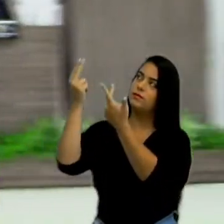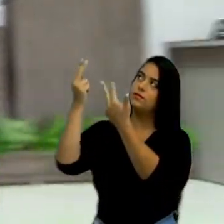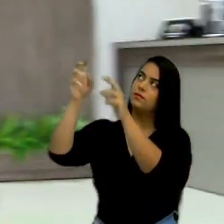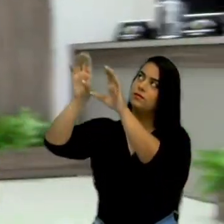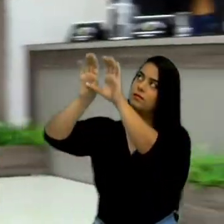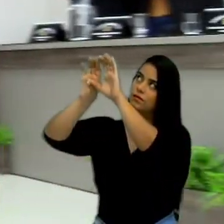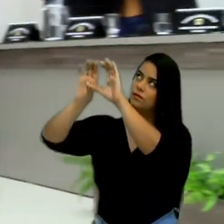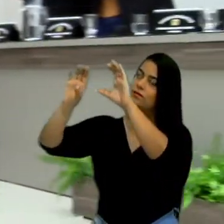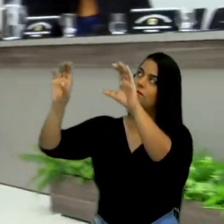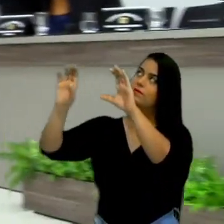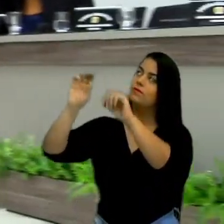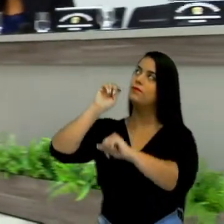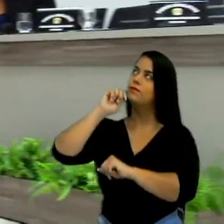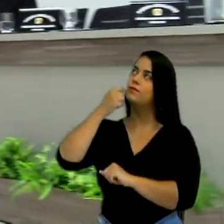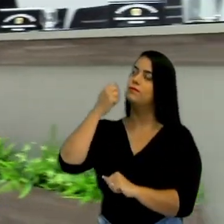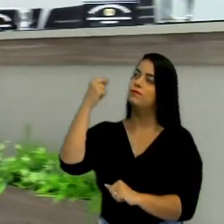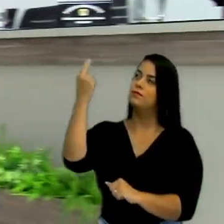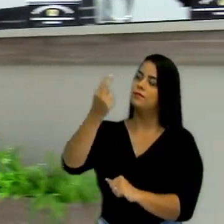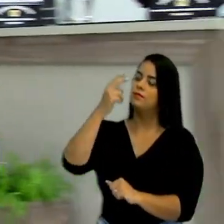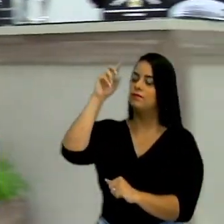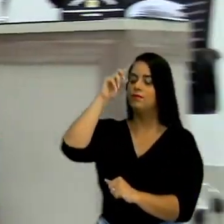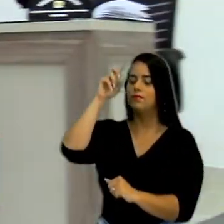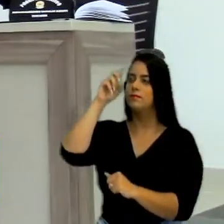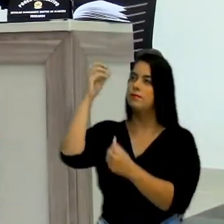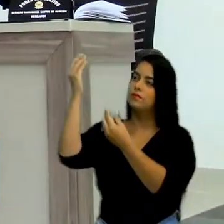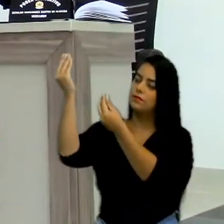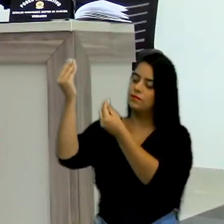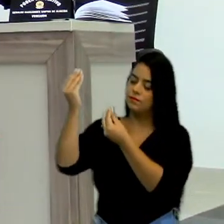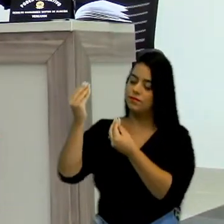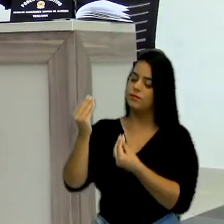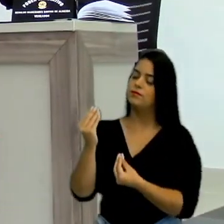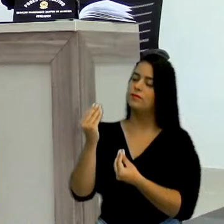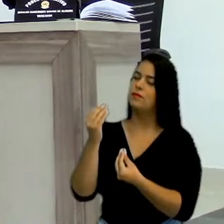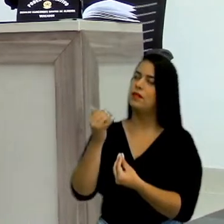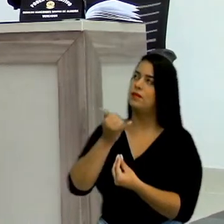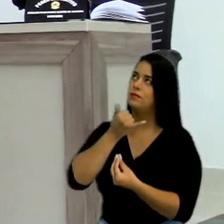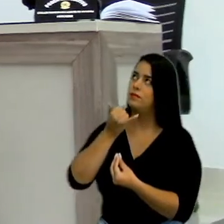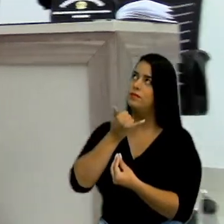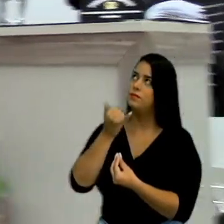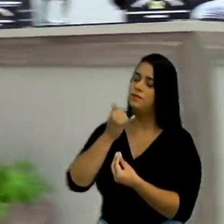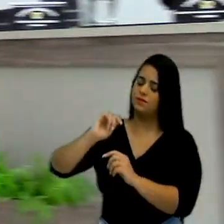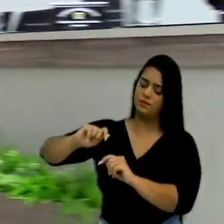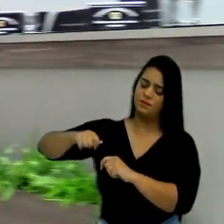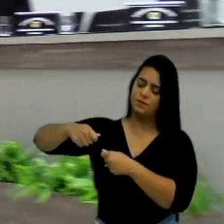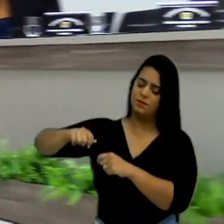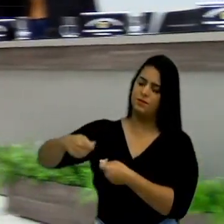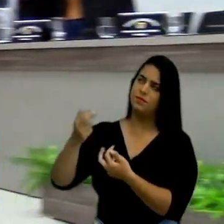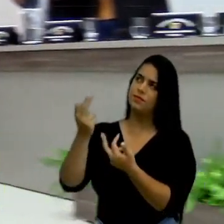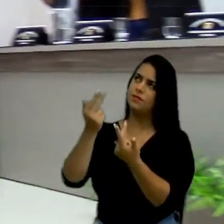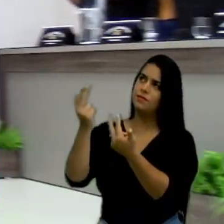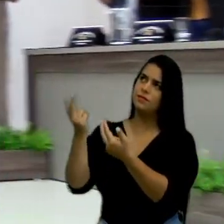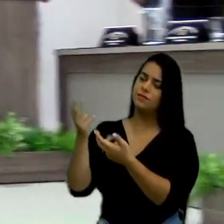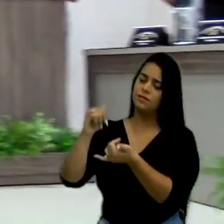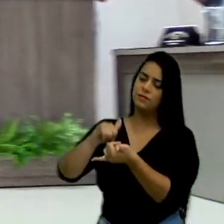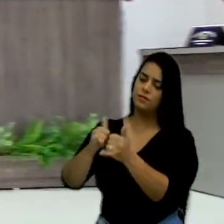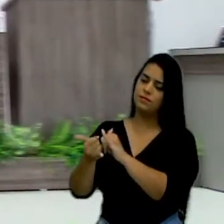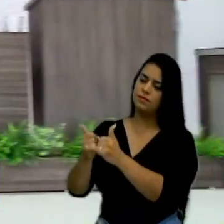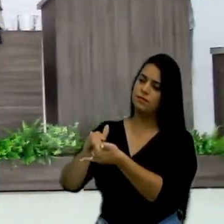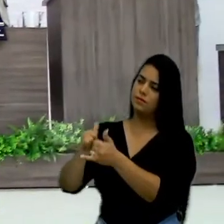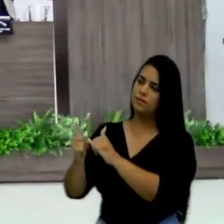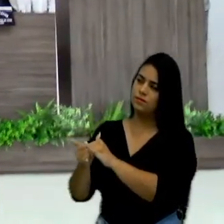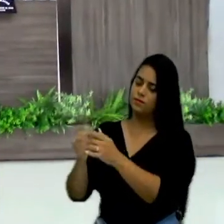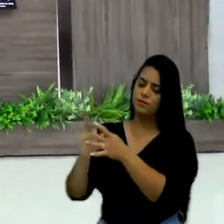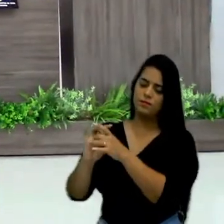terra como no céu. E conosco cada dia de hoje, perdoai nossas ofensas, assim como nós perdoamos aqueles que têm